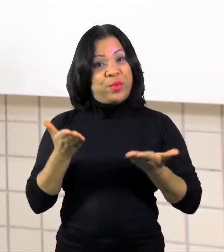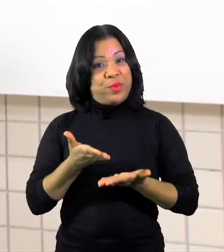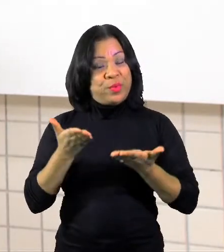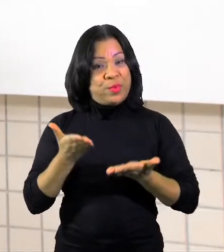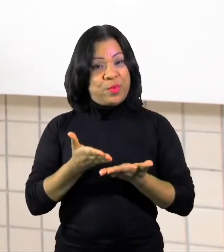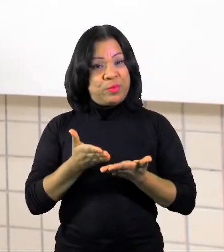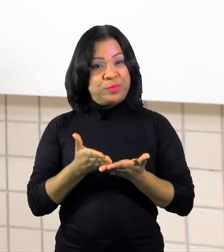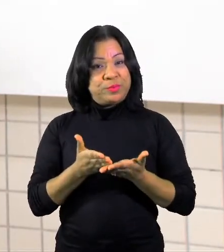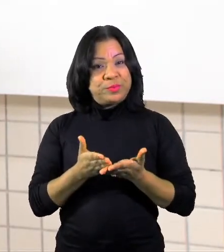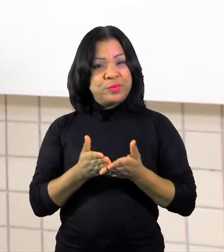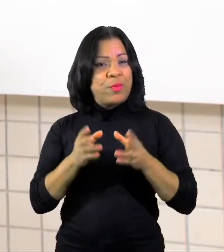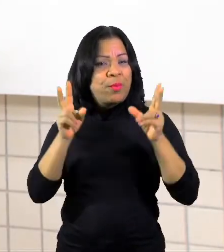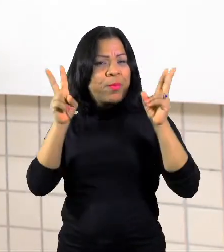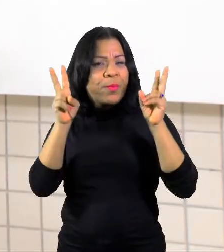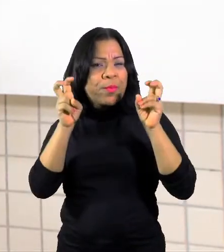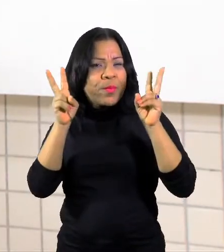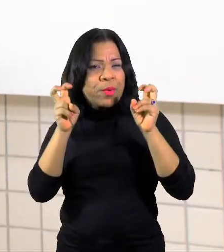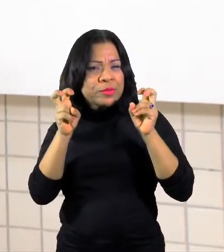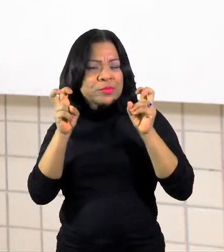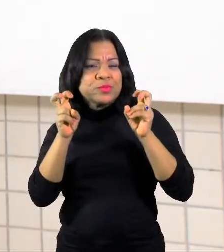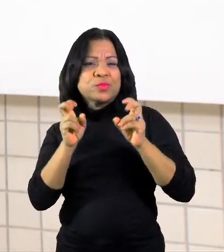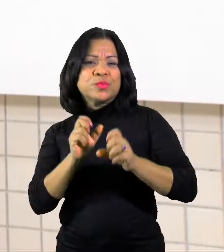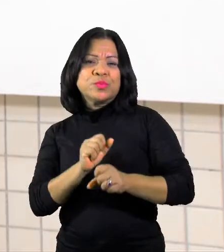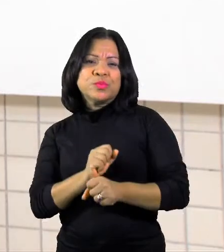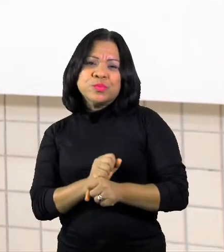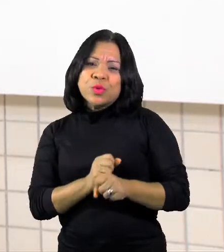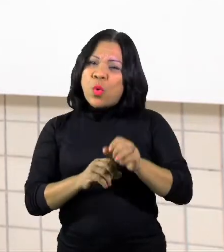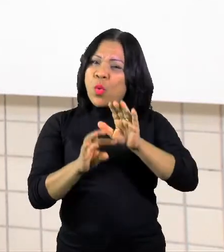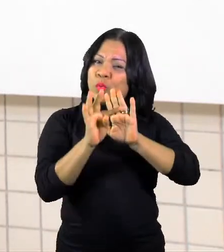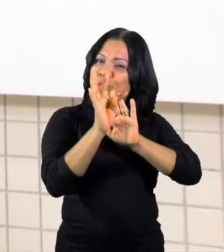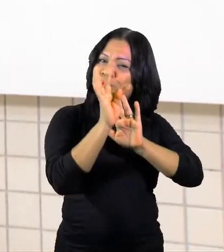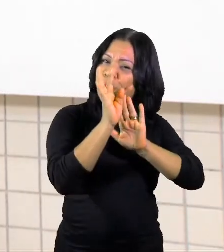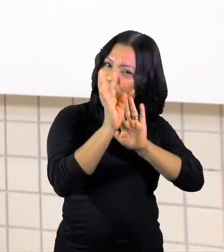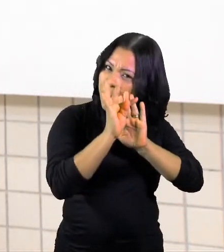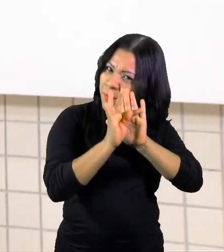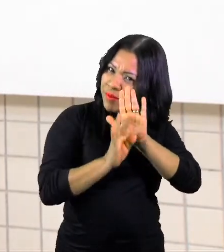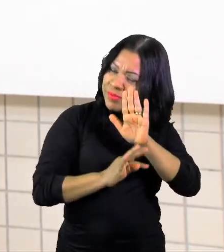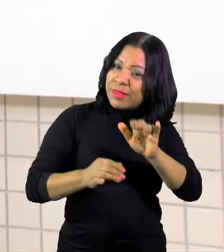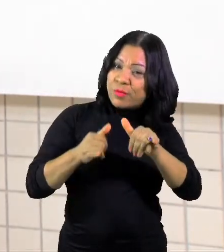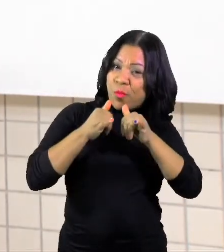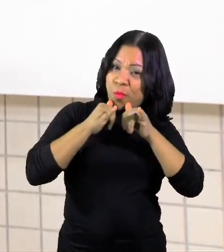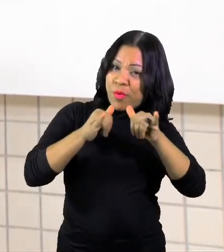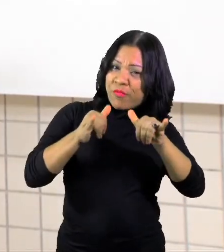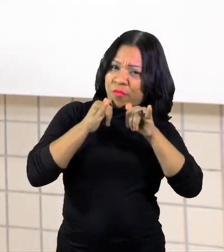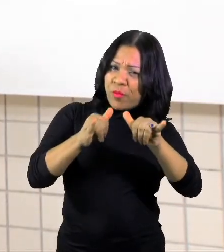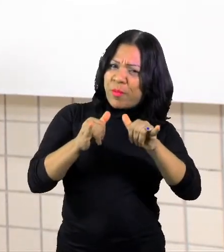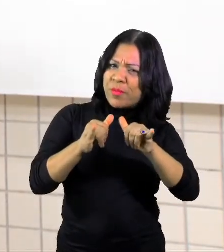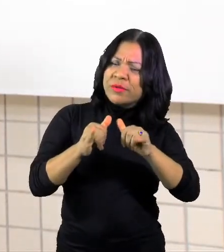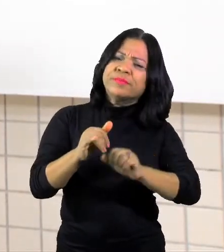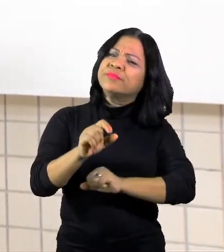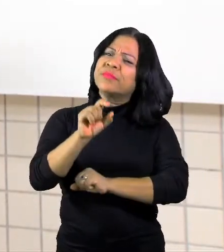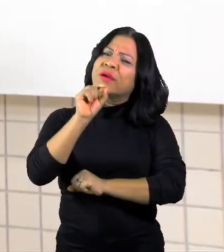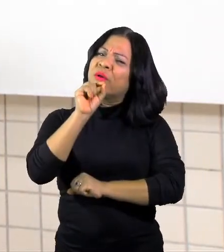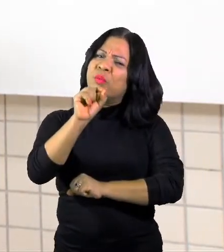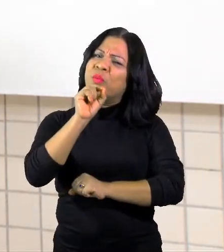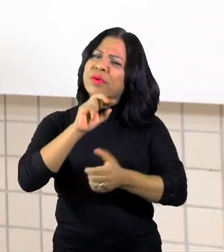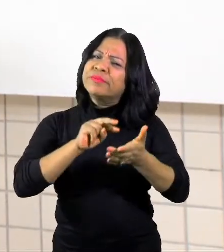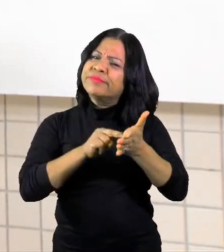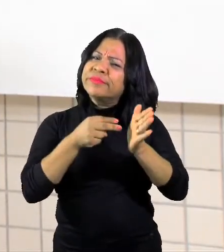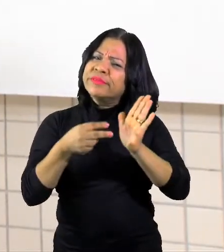do assunto sobre texto informativo. O que seria o